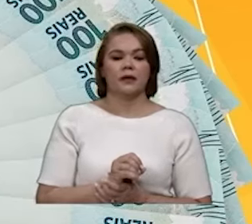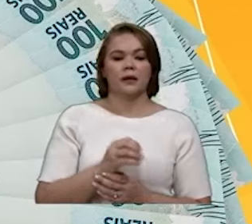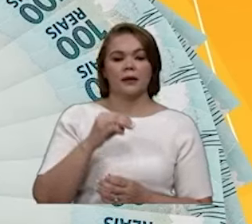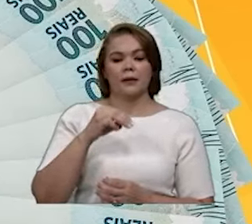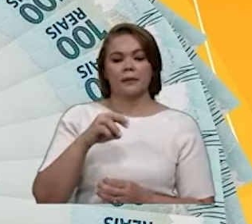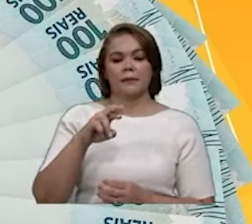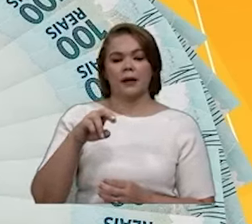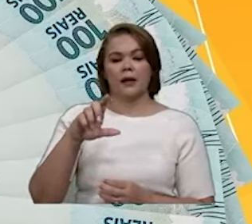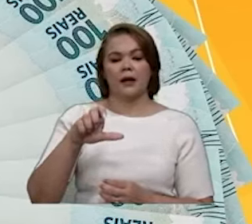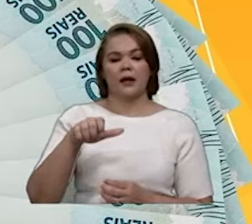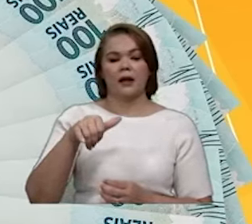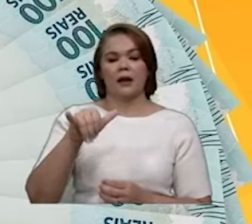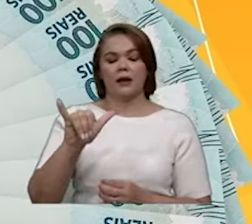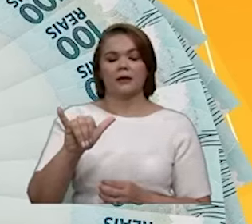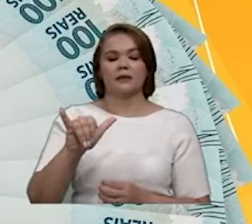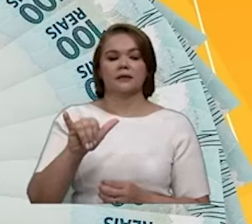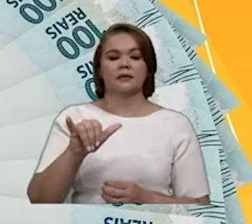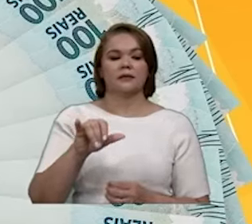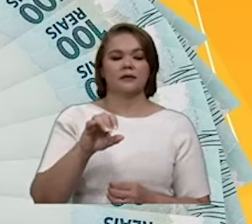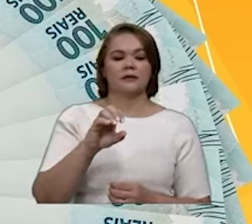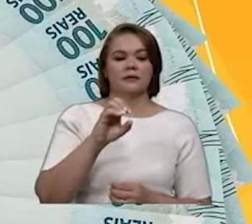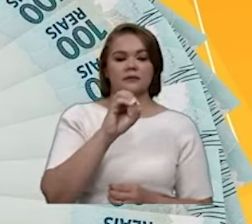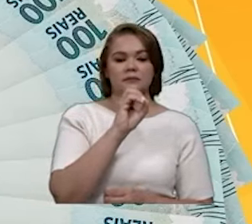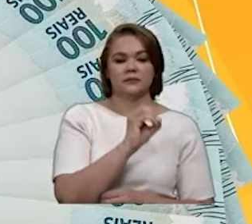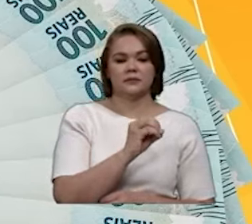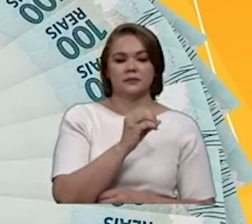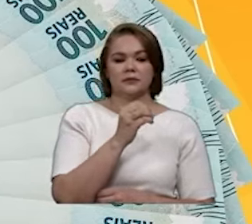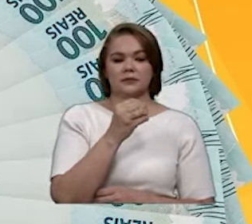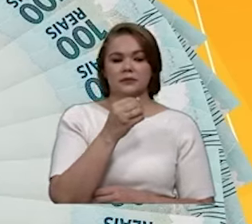Marli de Jesus, Estância.